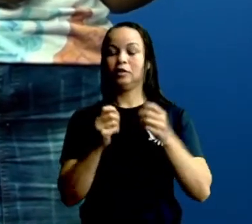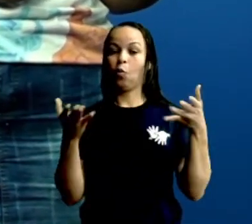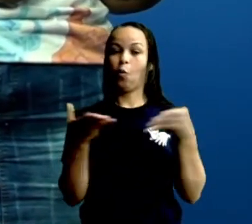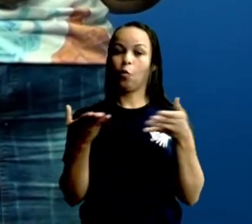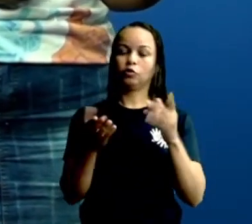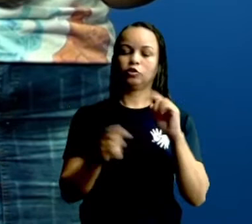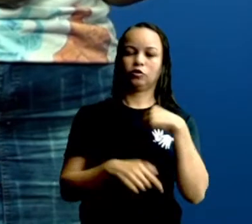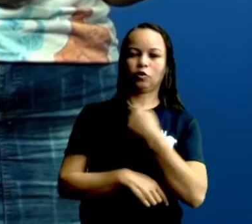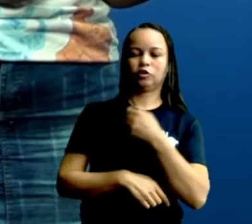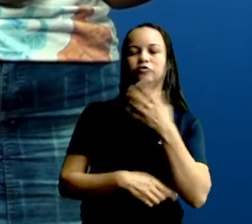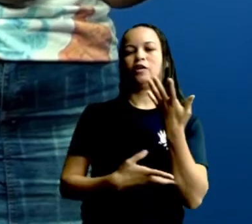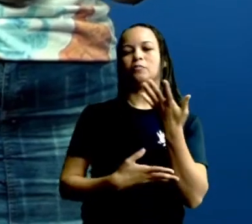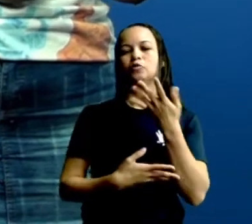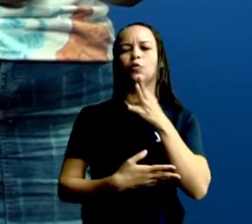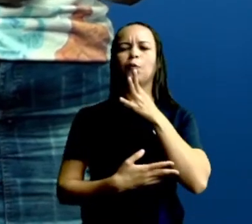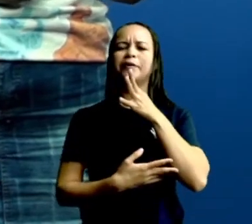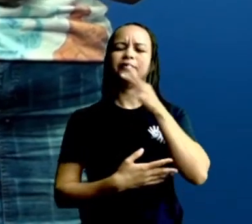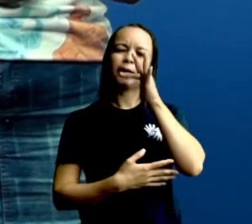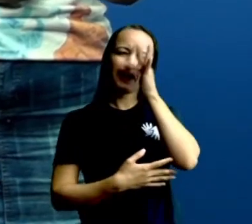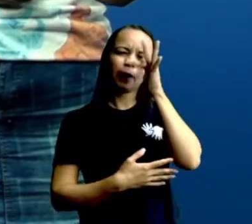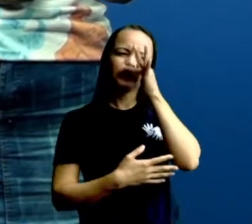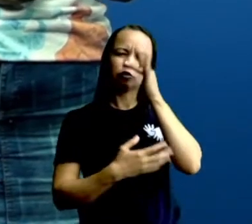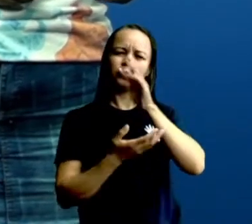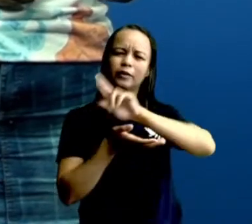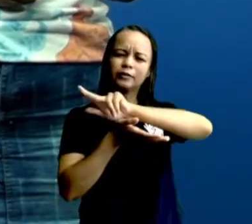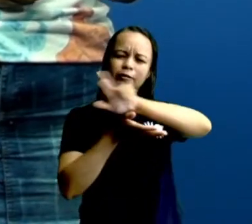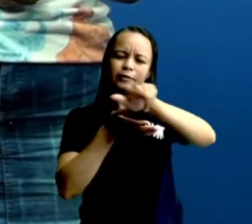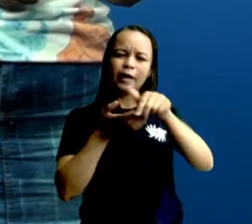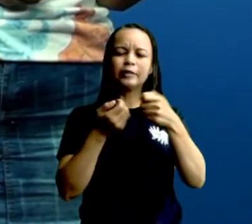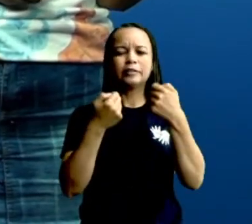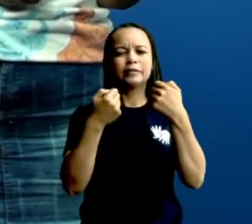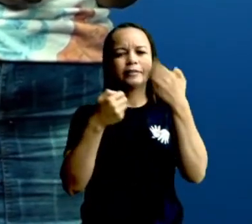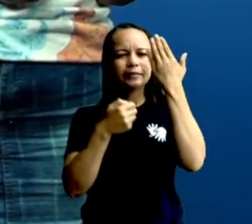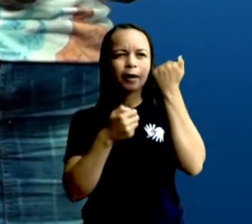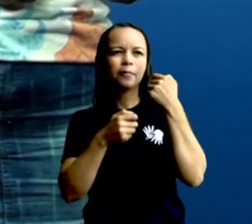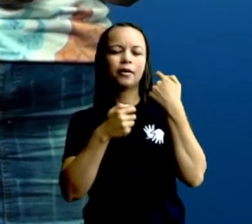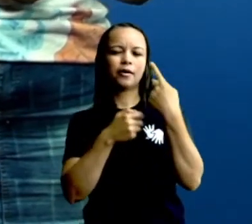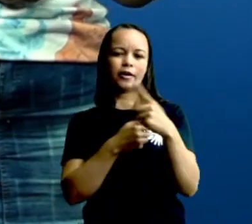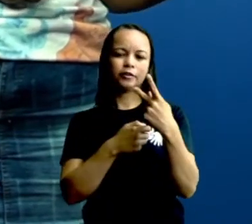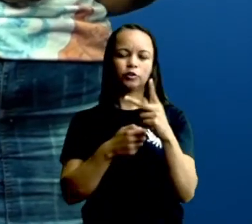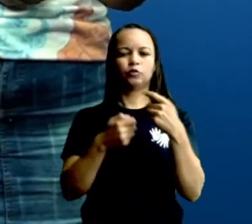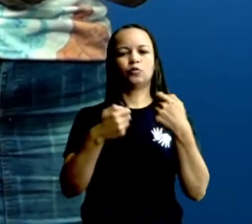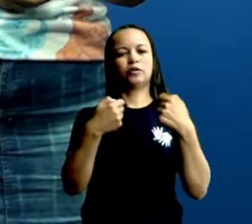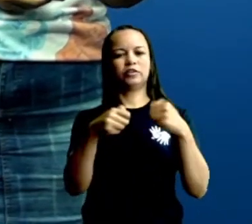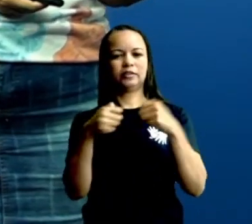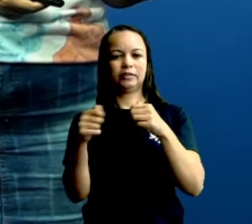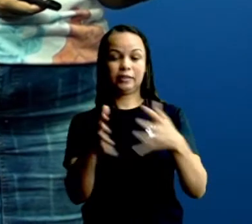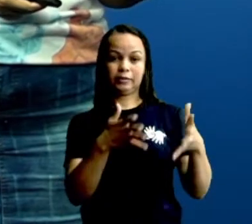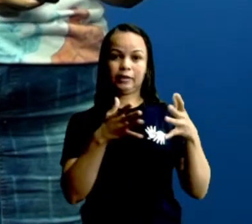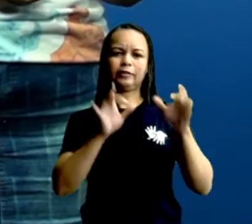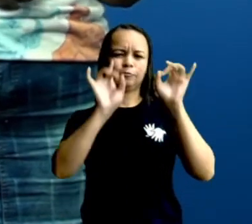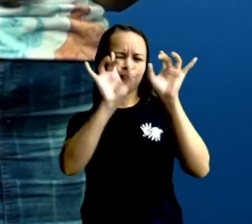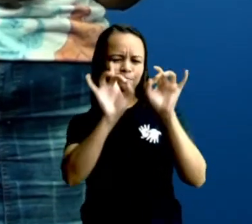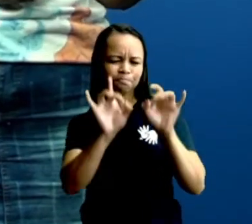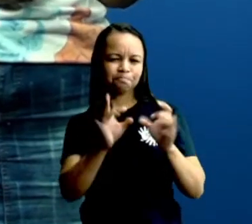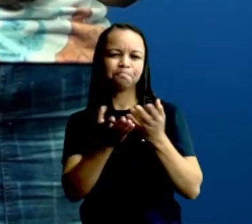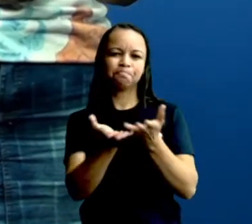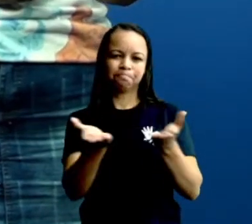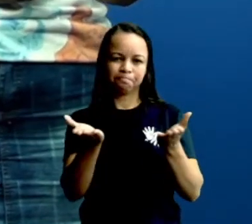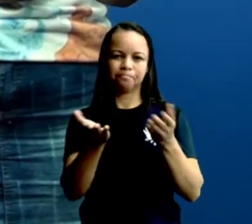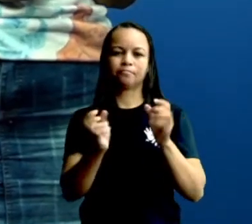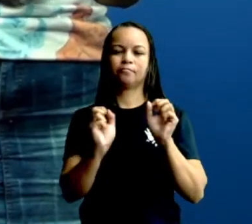as plantas e saber das suas necessidades e suas especificidades,